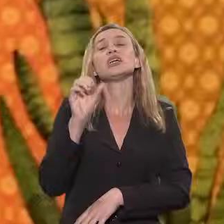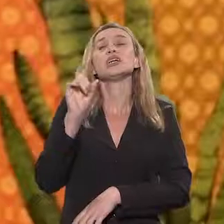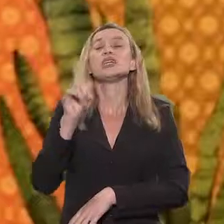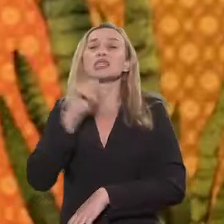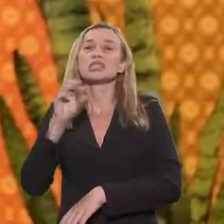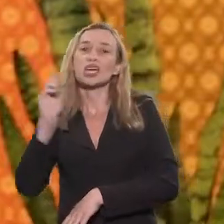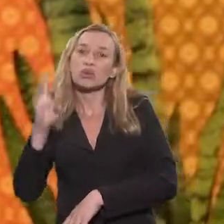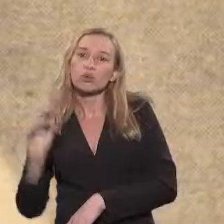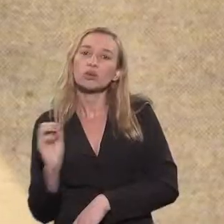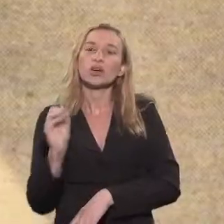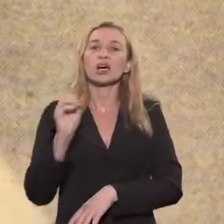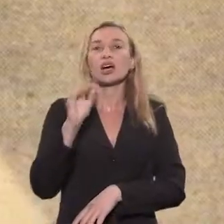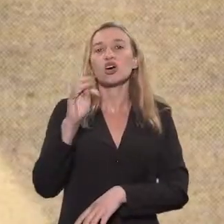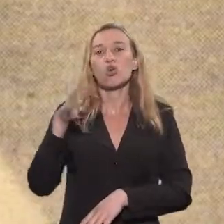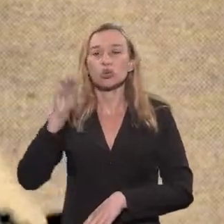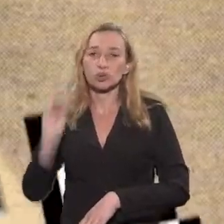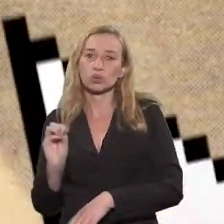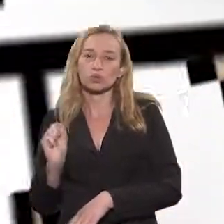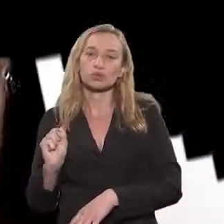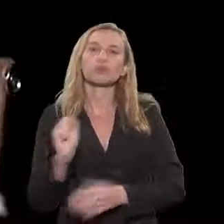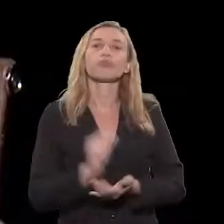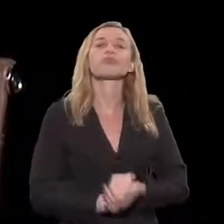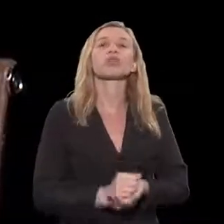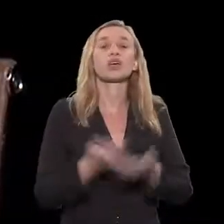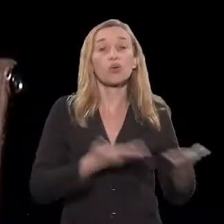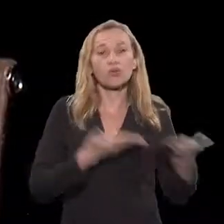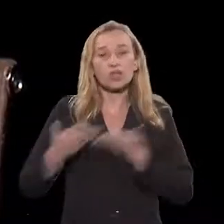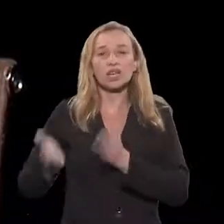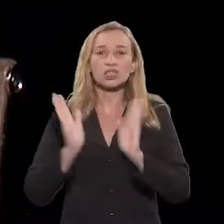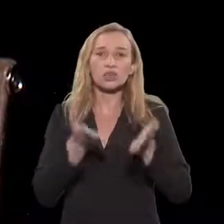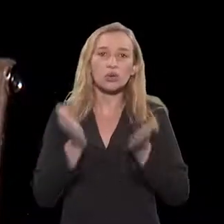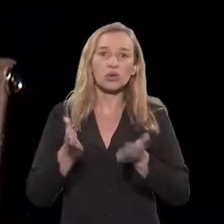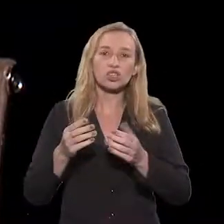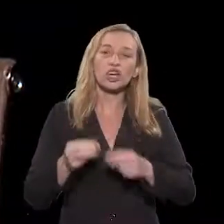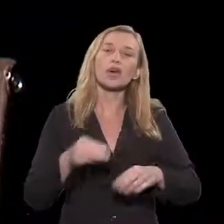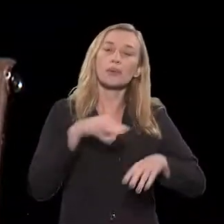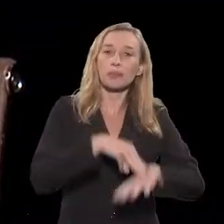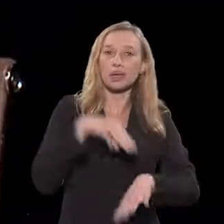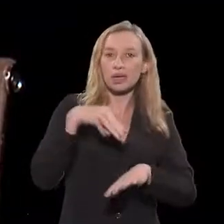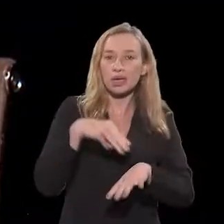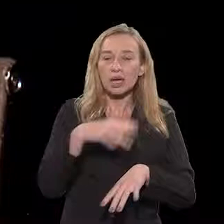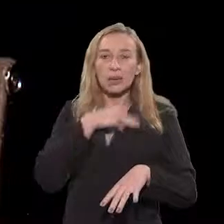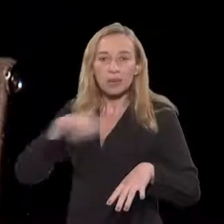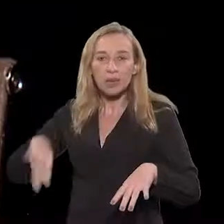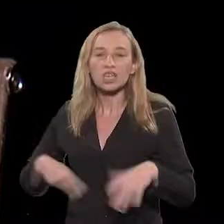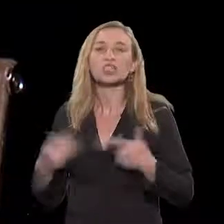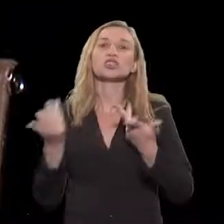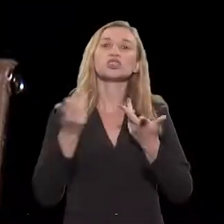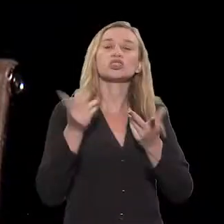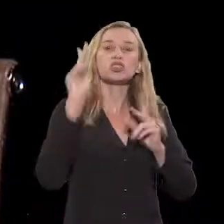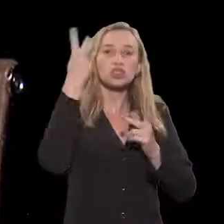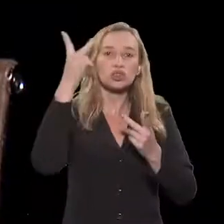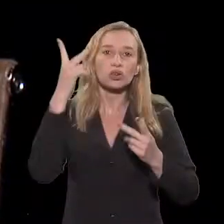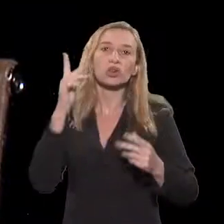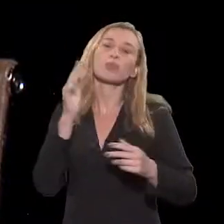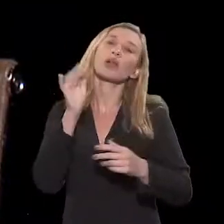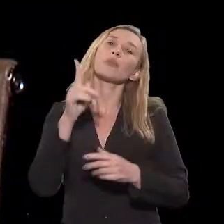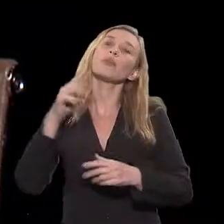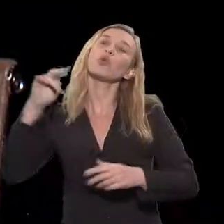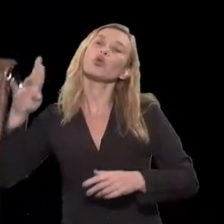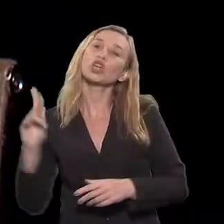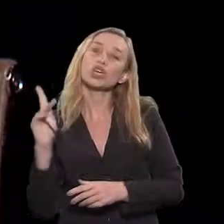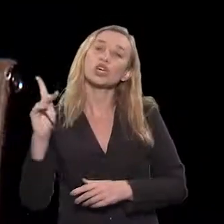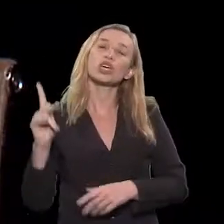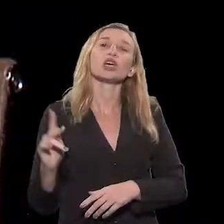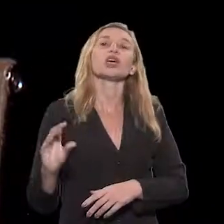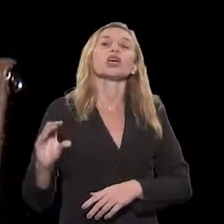Caroço. E Zé do Caroço é um espelho de Leci Brandão. A convidada de hoje é mestra em História Social da Cultura pela PUC-Rio e